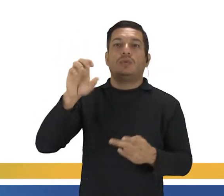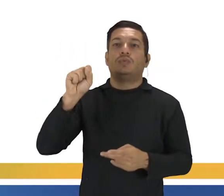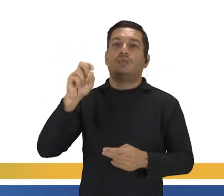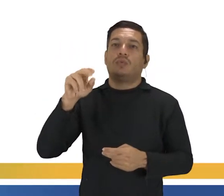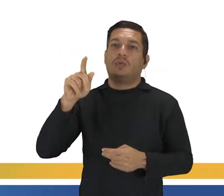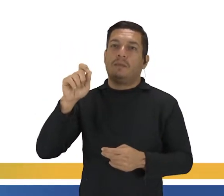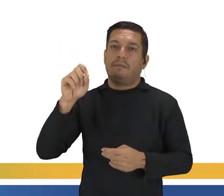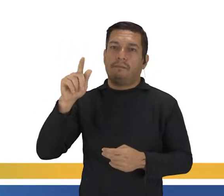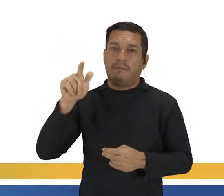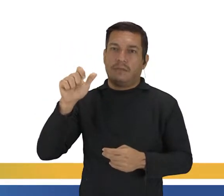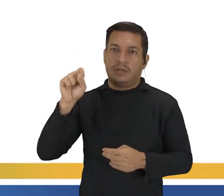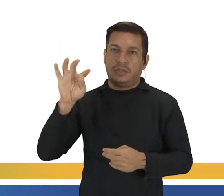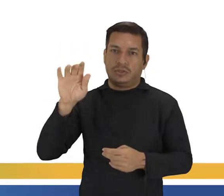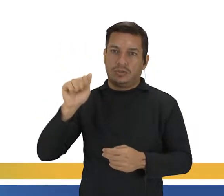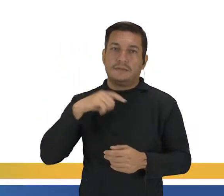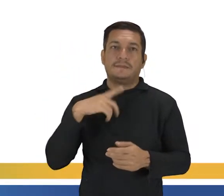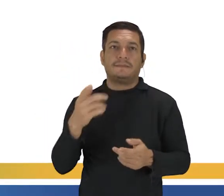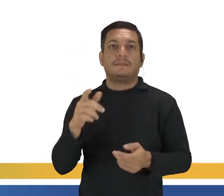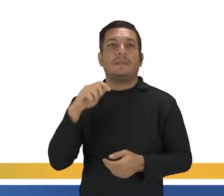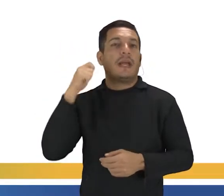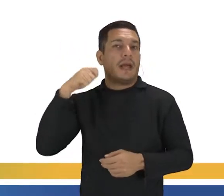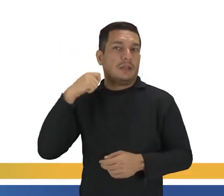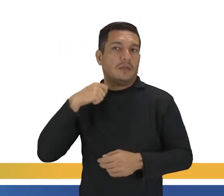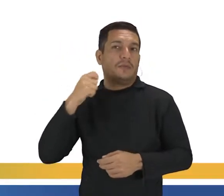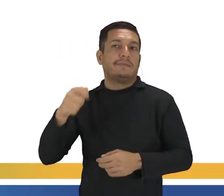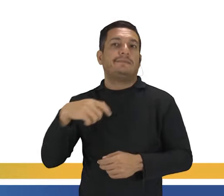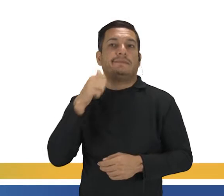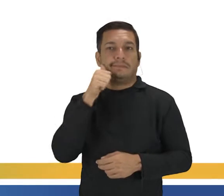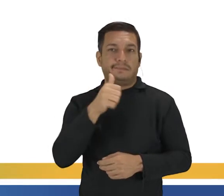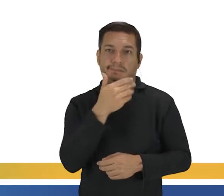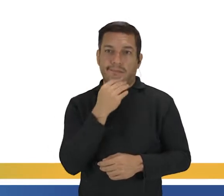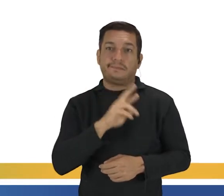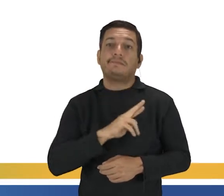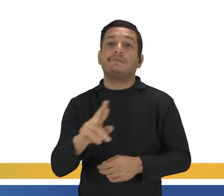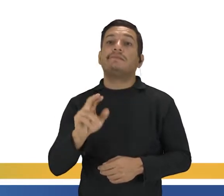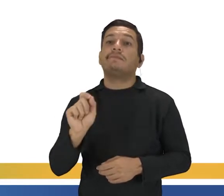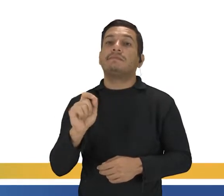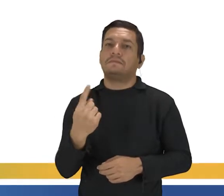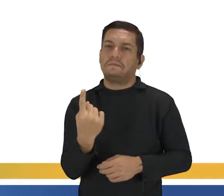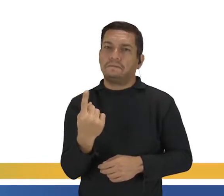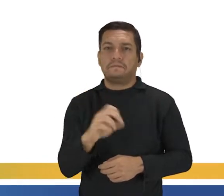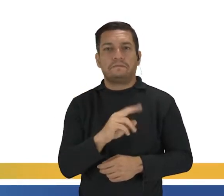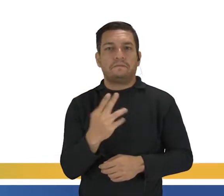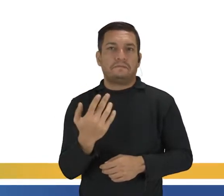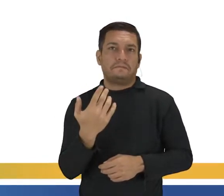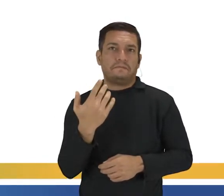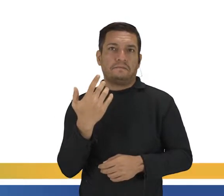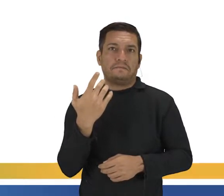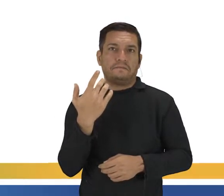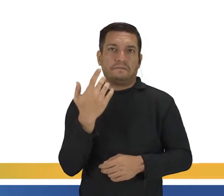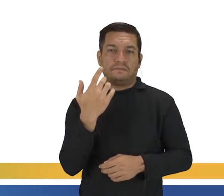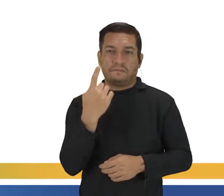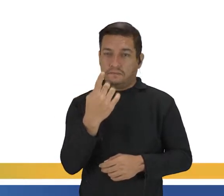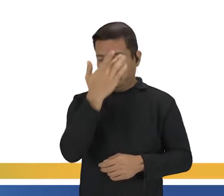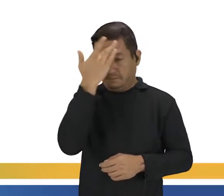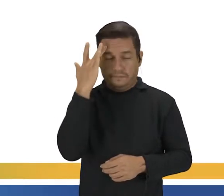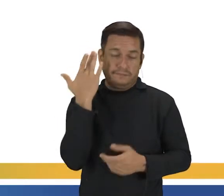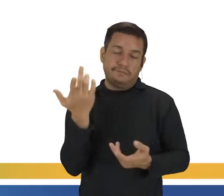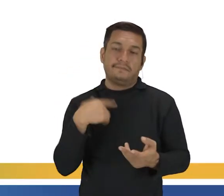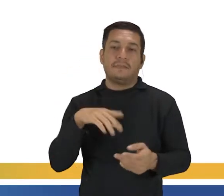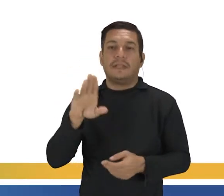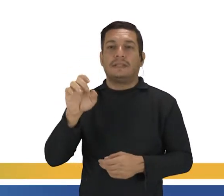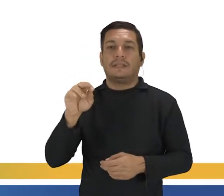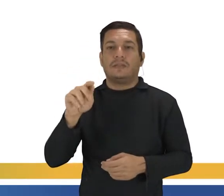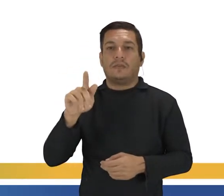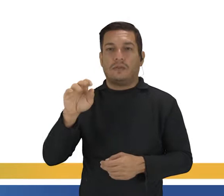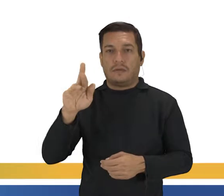na tela. Ator ou atriz representa um ou uma personagem. Cenógrafo é